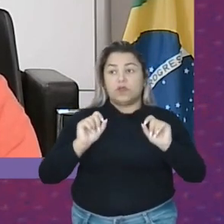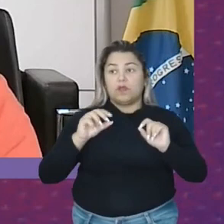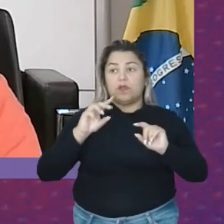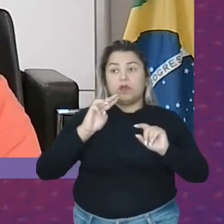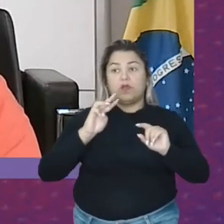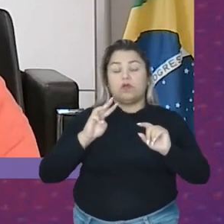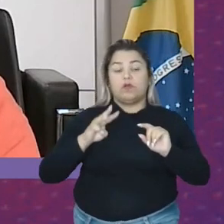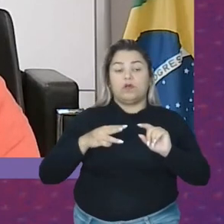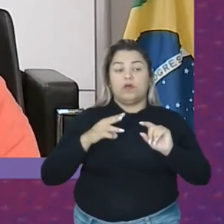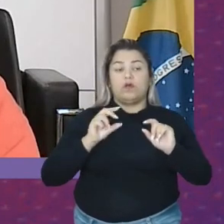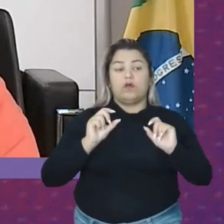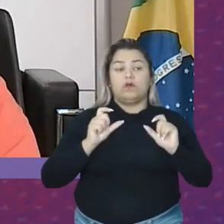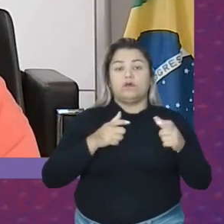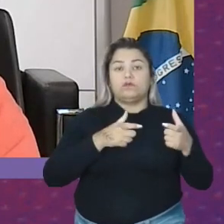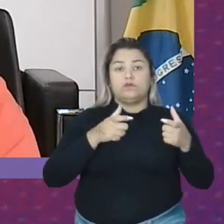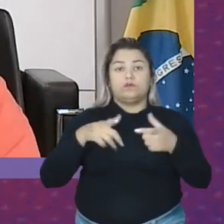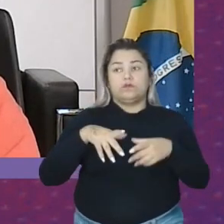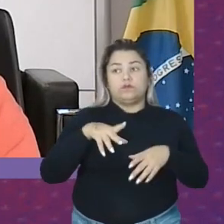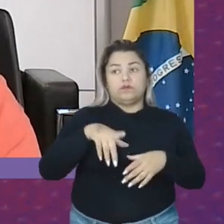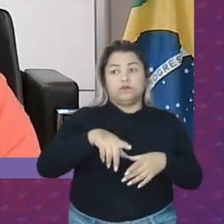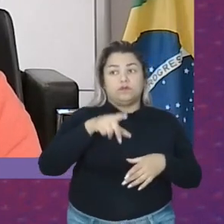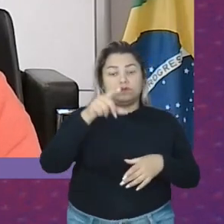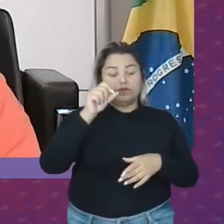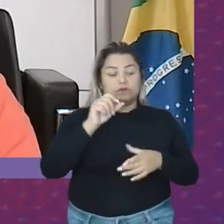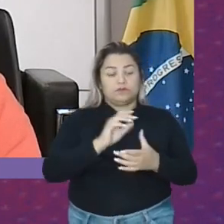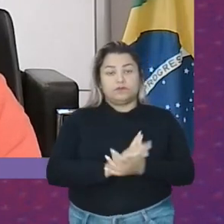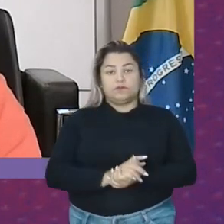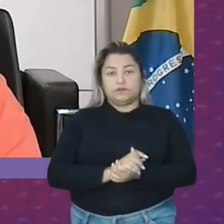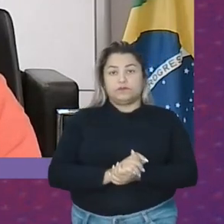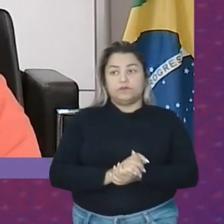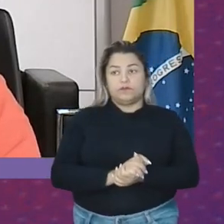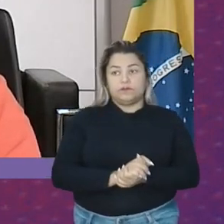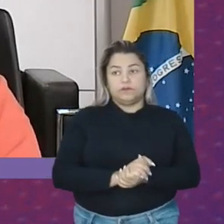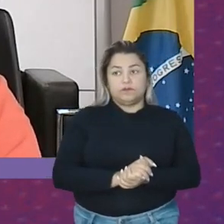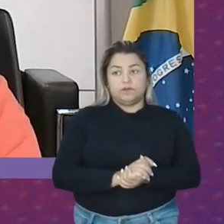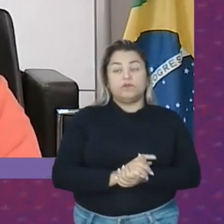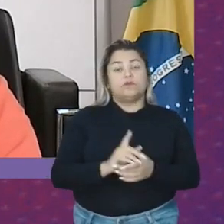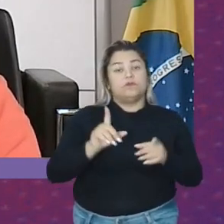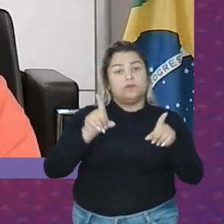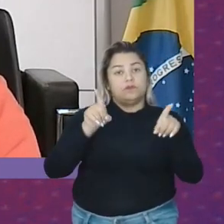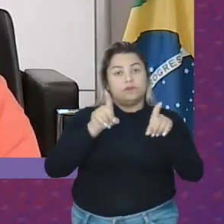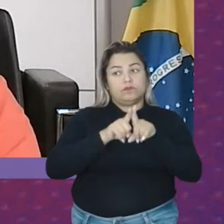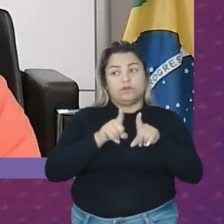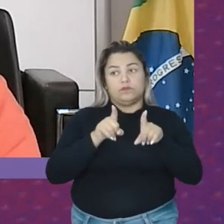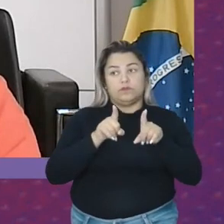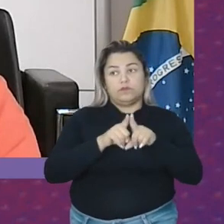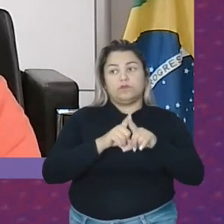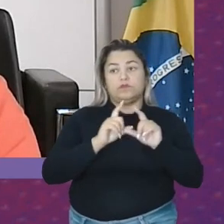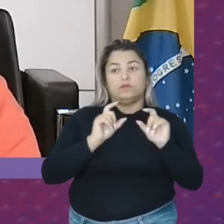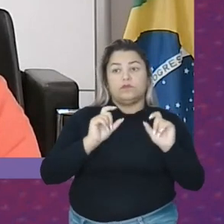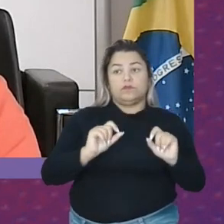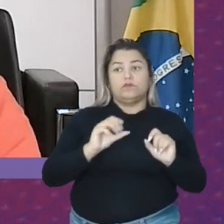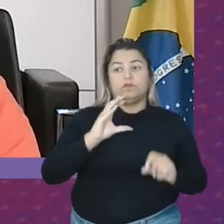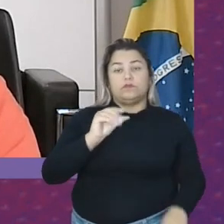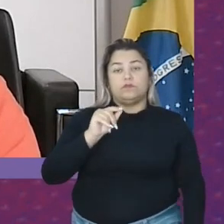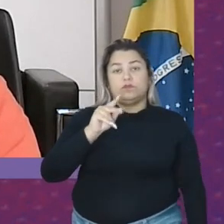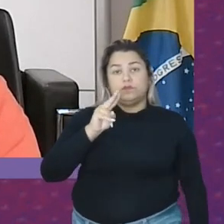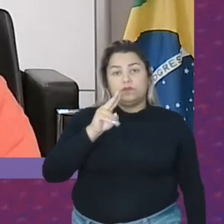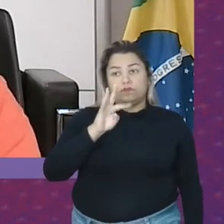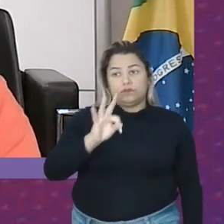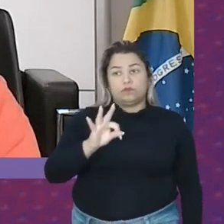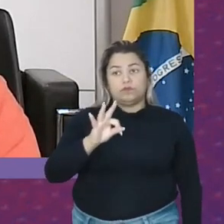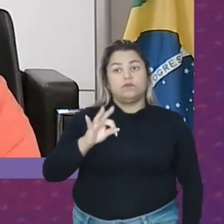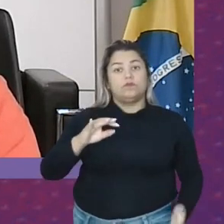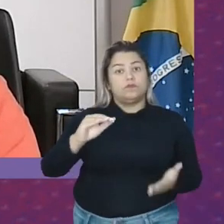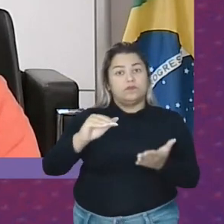2011, quando elegemos a presidenta Dilma. E também fui dirigente da CUT, secretária